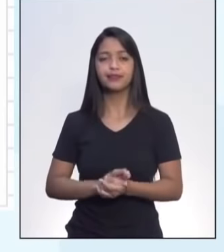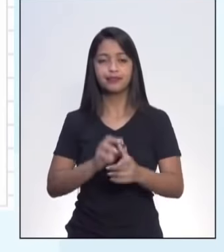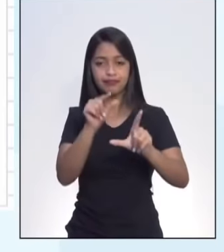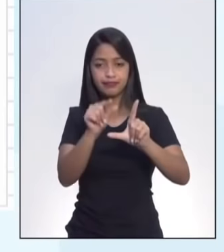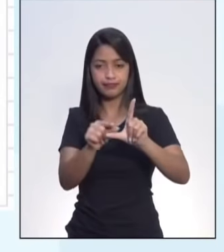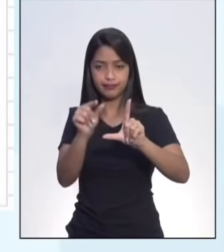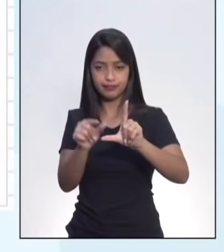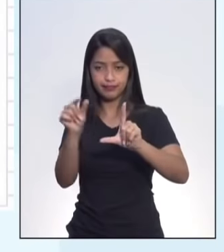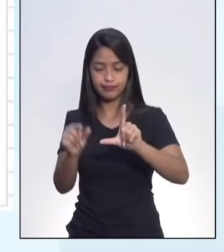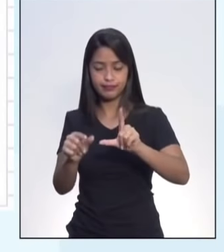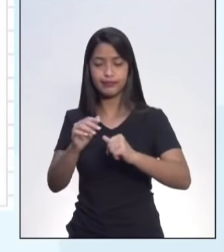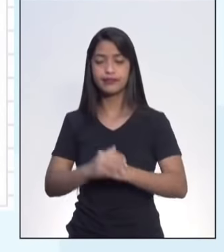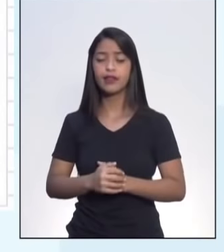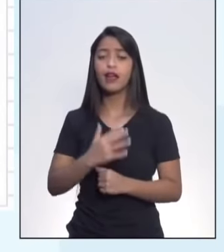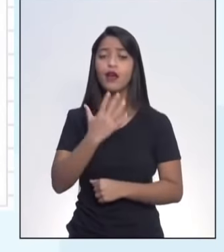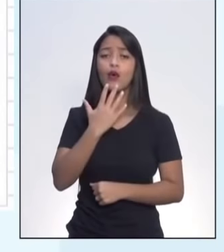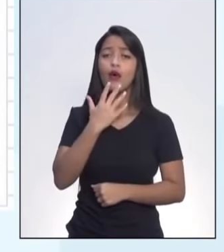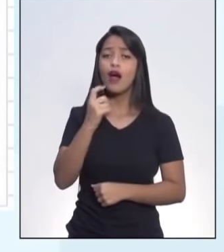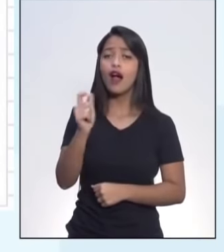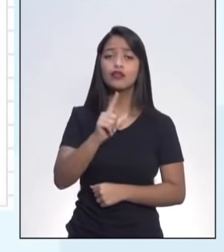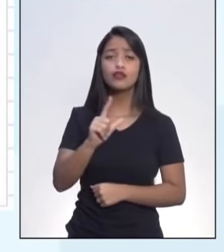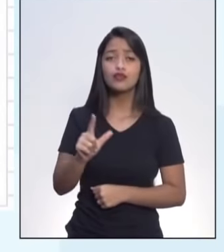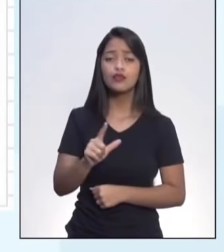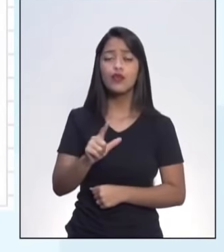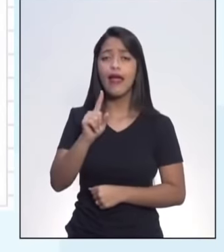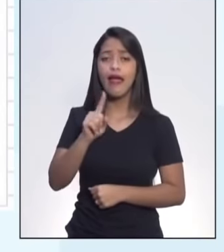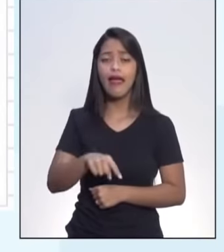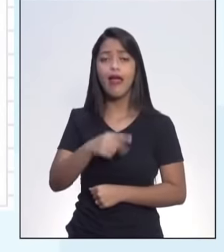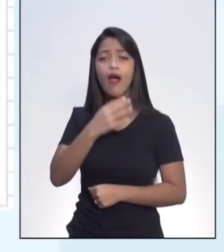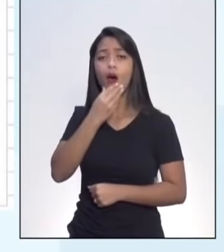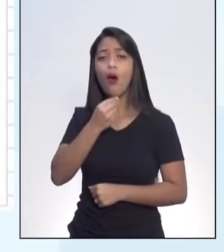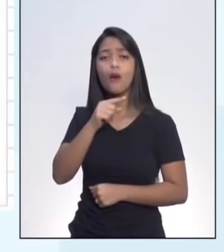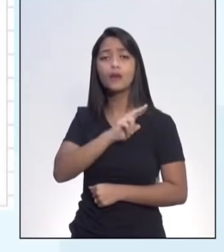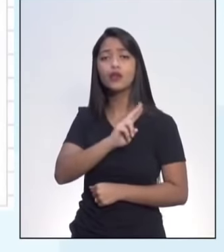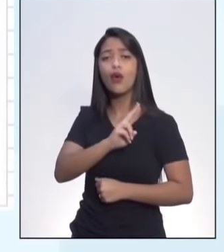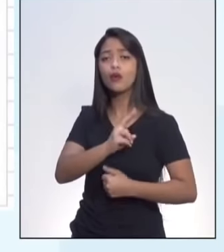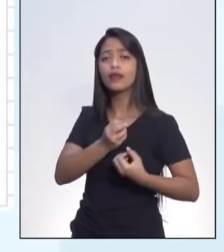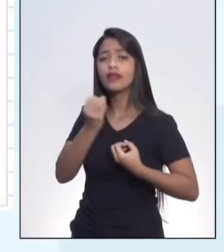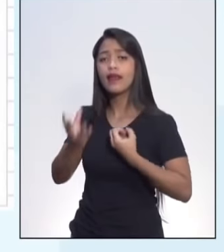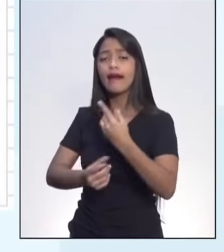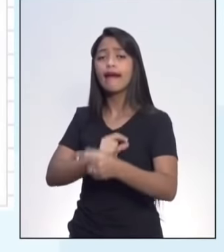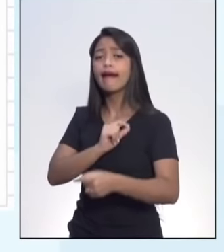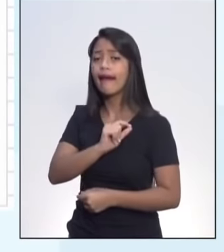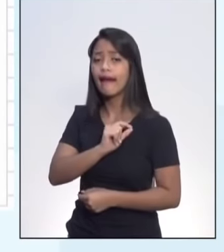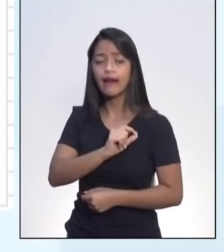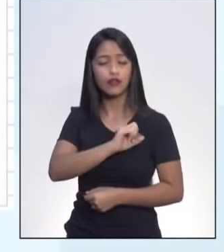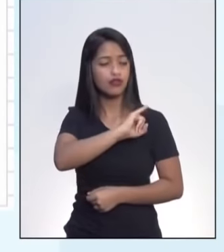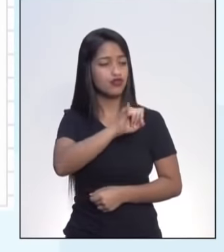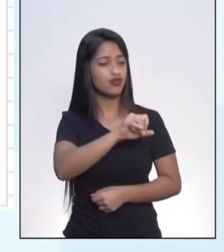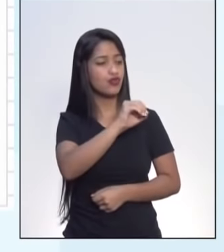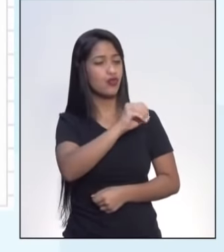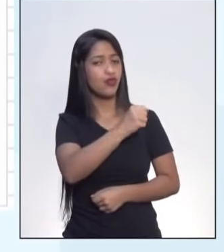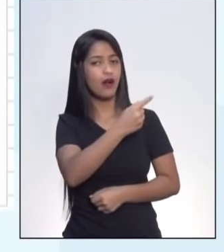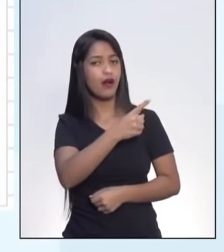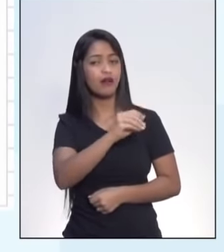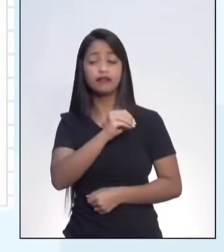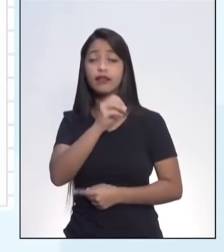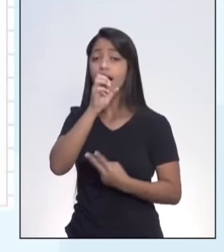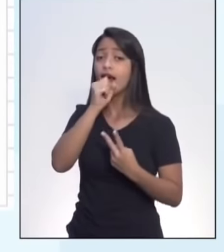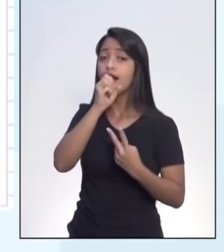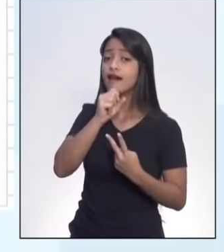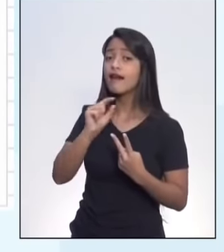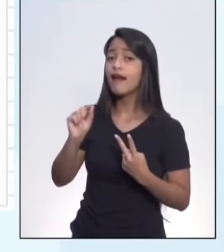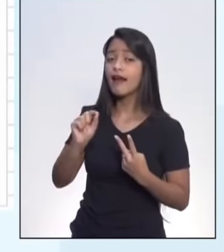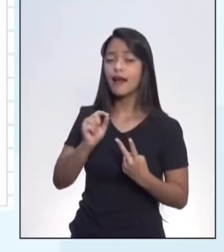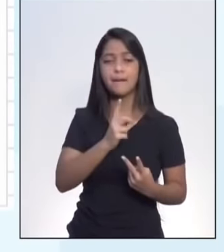azul, Alessandra, ela indica a doação de quem? Do João? Do João. A em laranja indica as doações do Paulo. Do Paulo. E cinza indica as